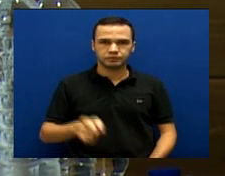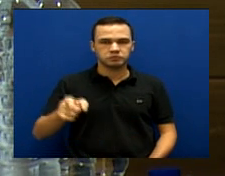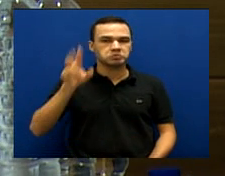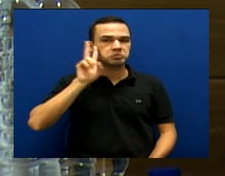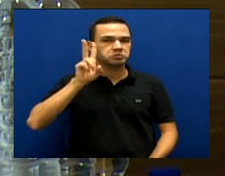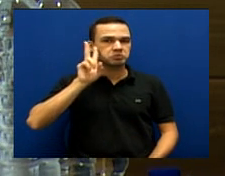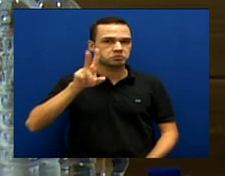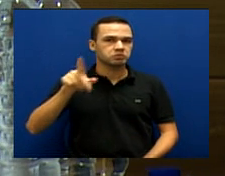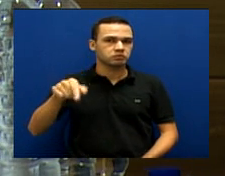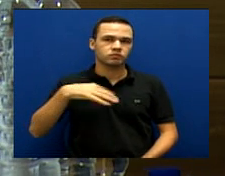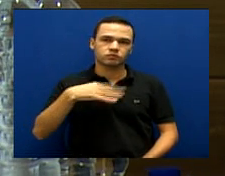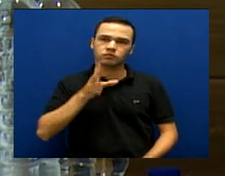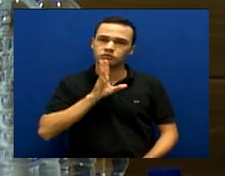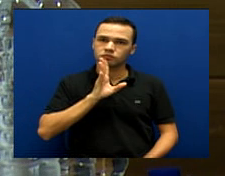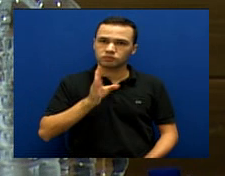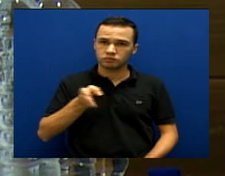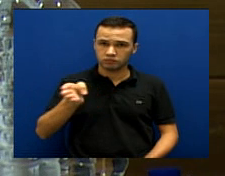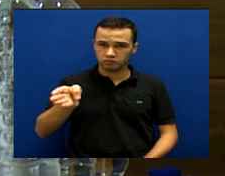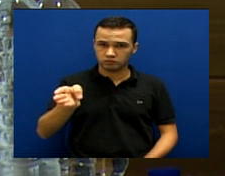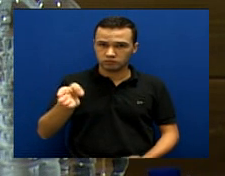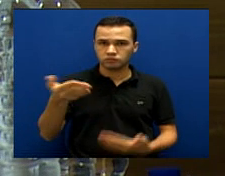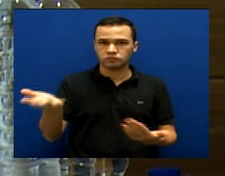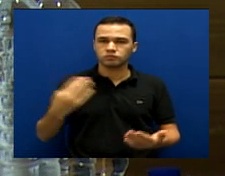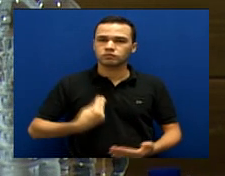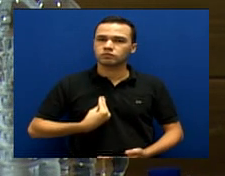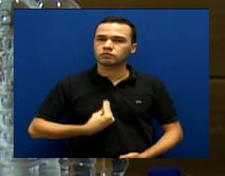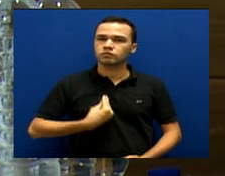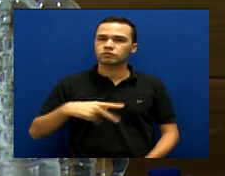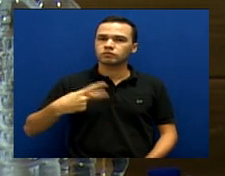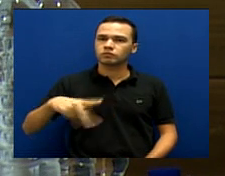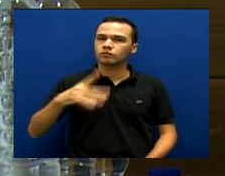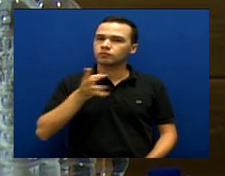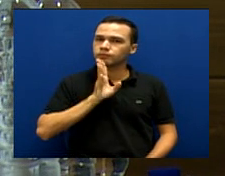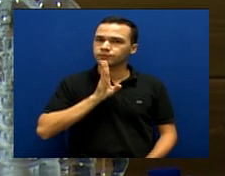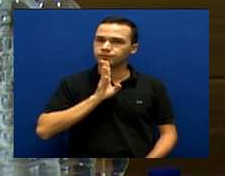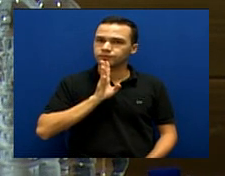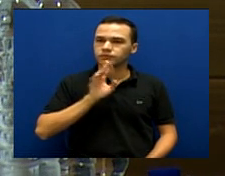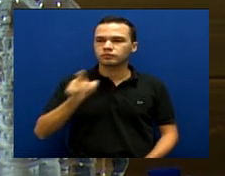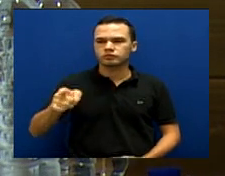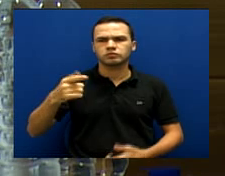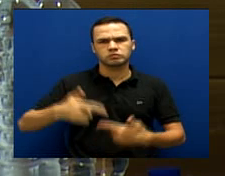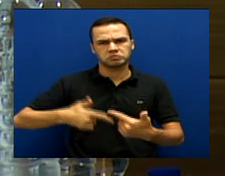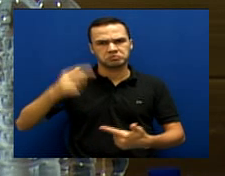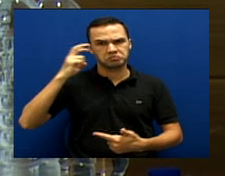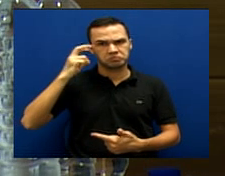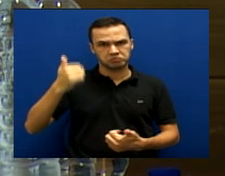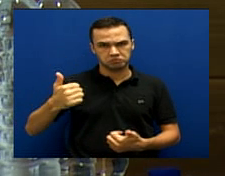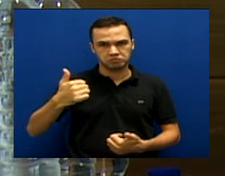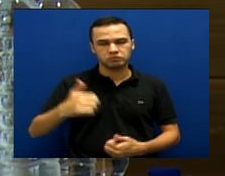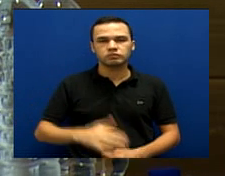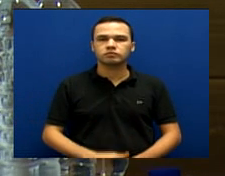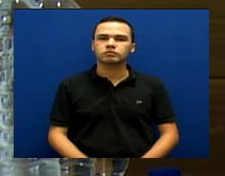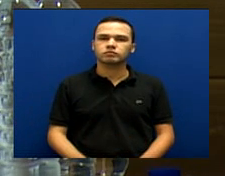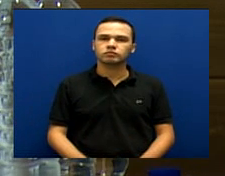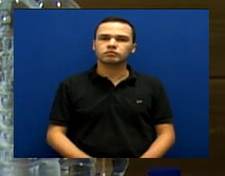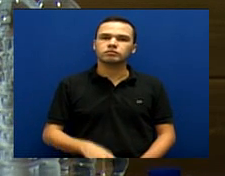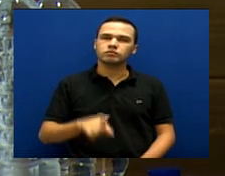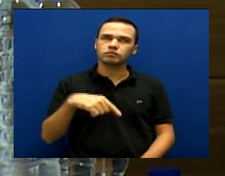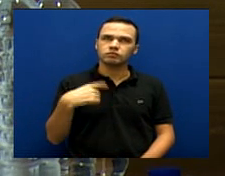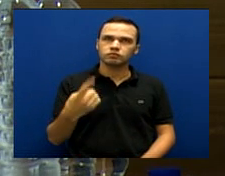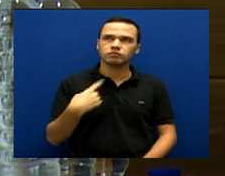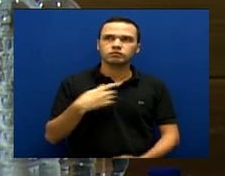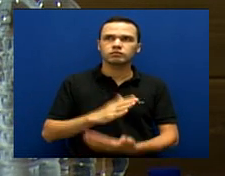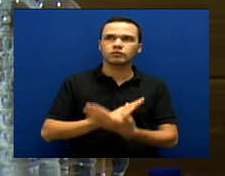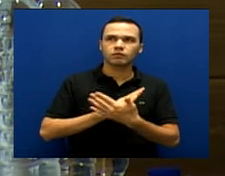experiência que tem eu conheço a vida do senhor em termos de da capacidade do senhor tem é isso nos auxilia